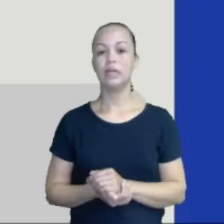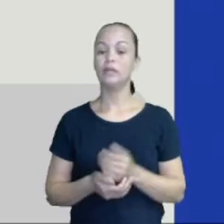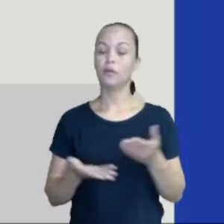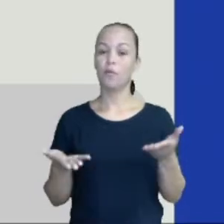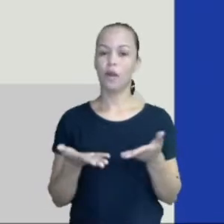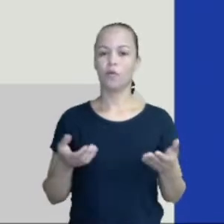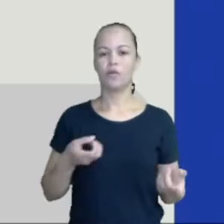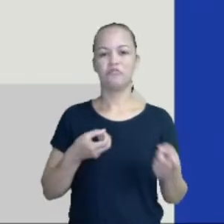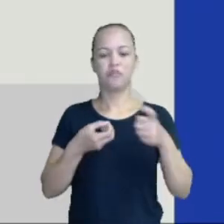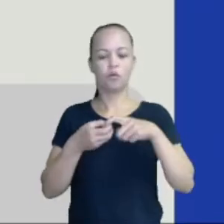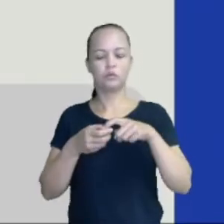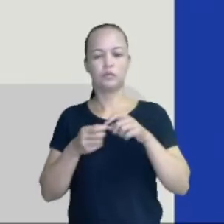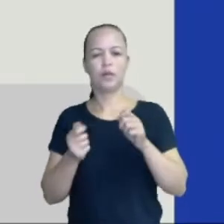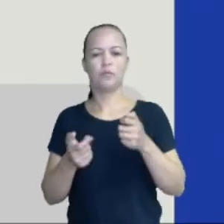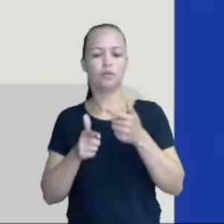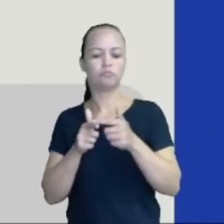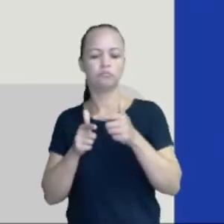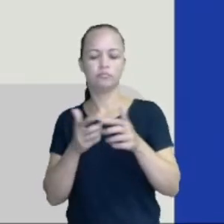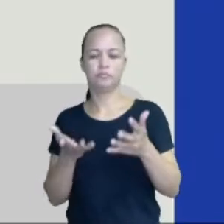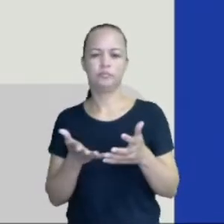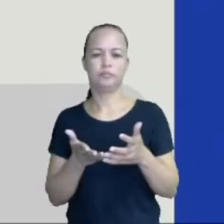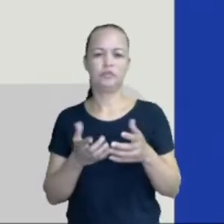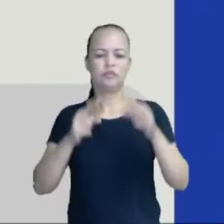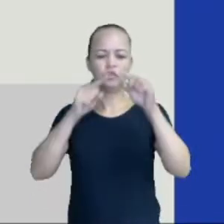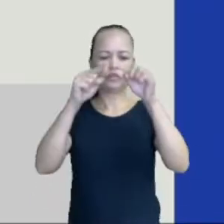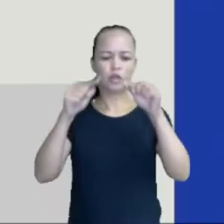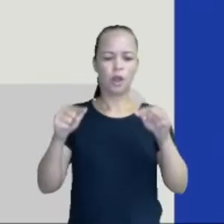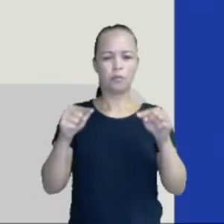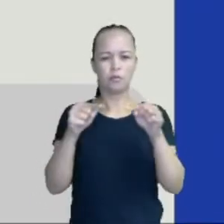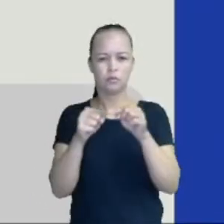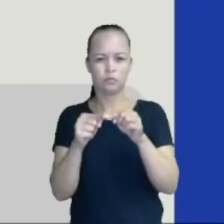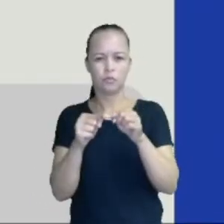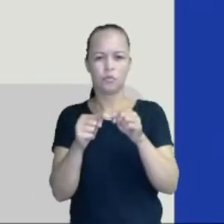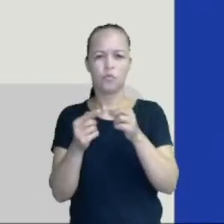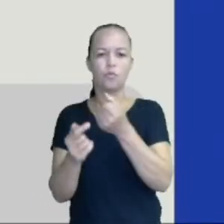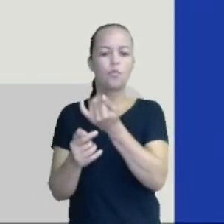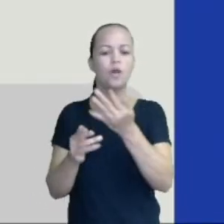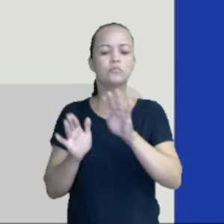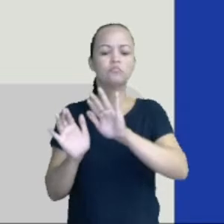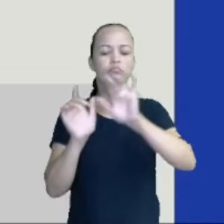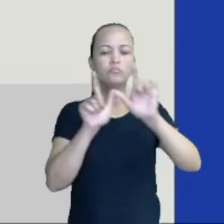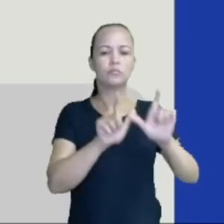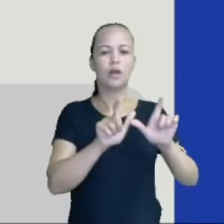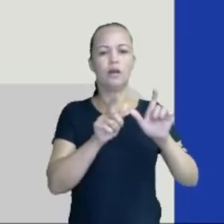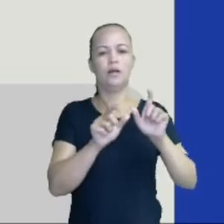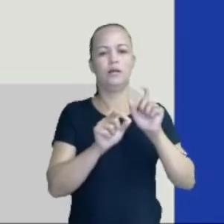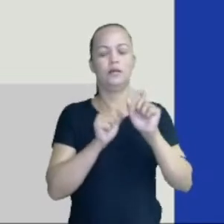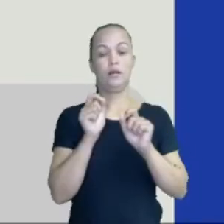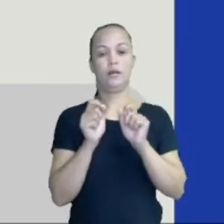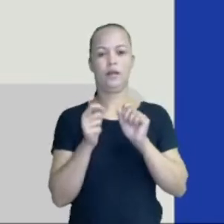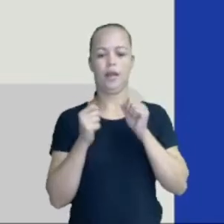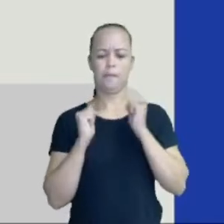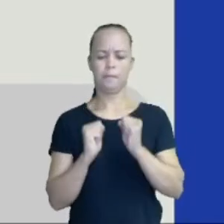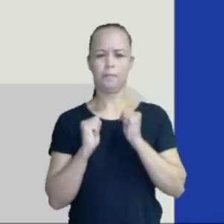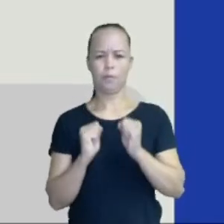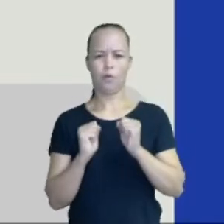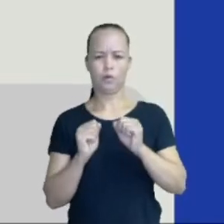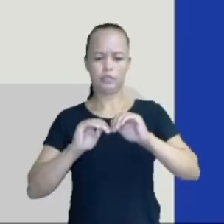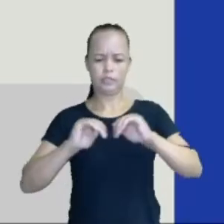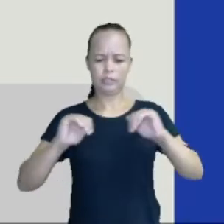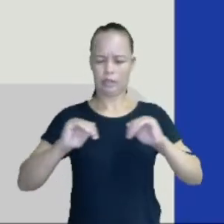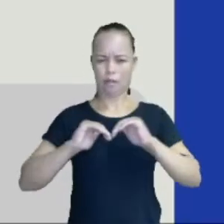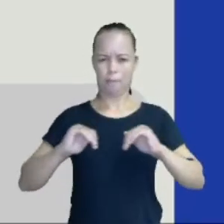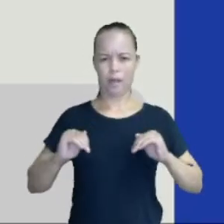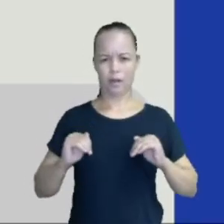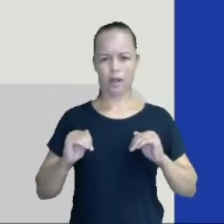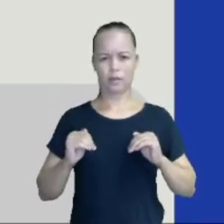problema. Vejamos quantos triângulos formam a estrutura ao lado. É possível separá-los de acordo com o tamanho de seus lados e seus